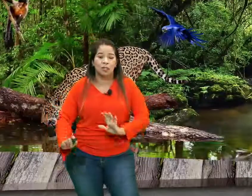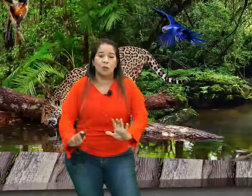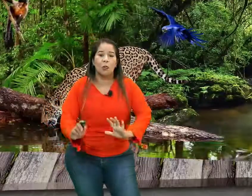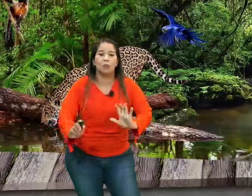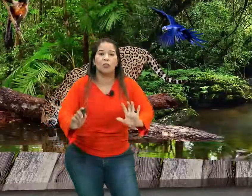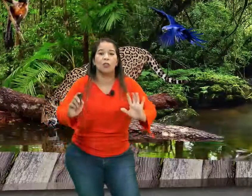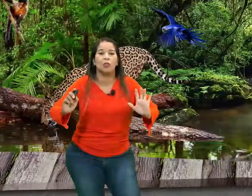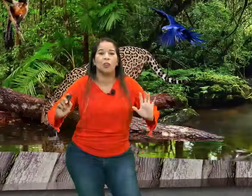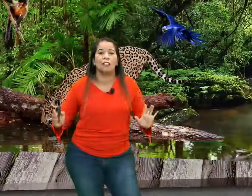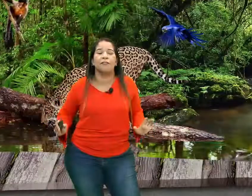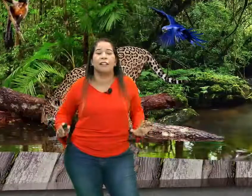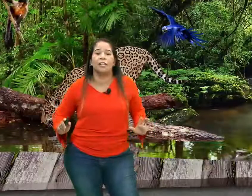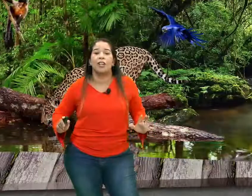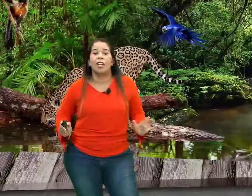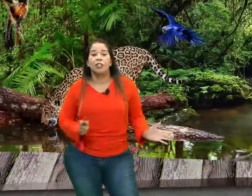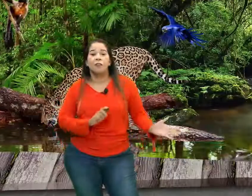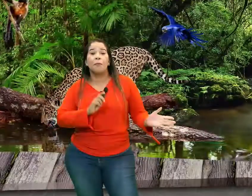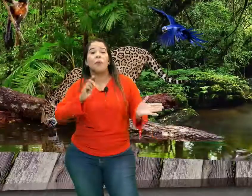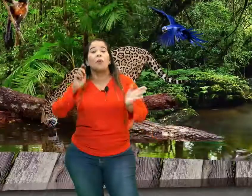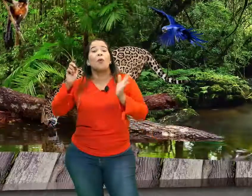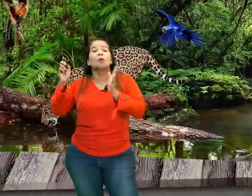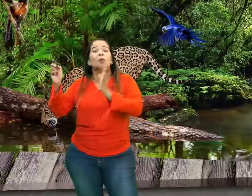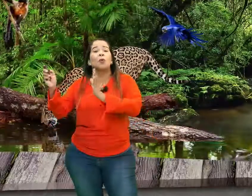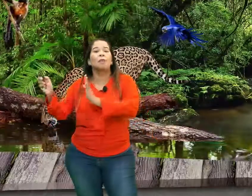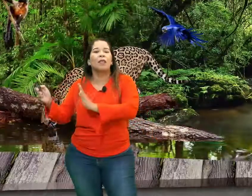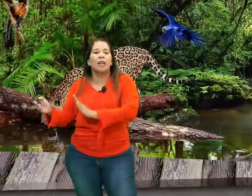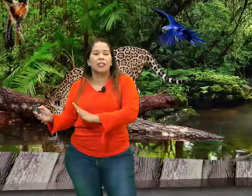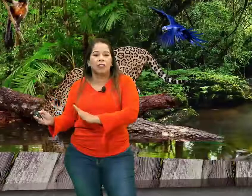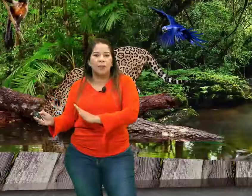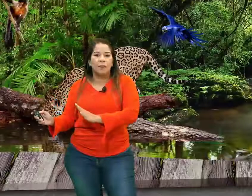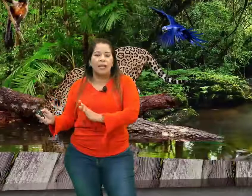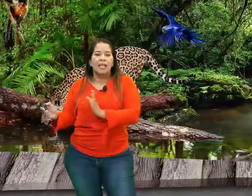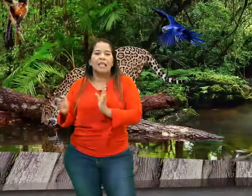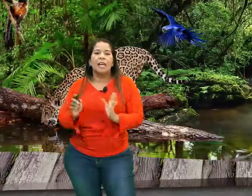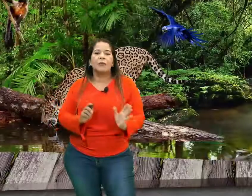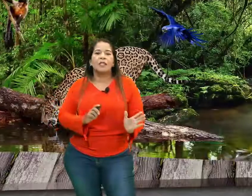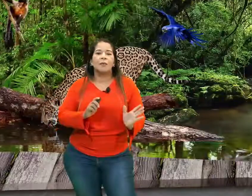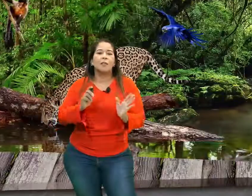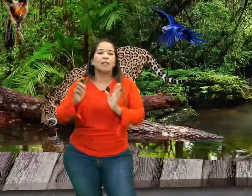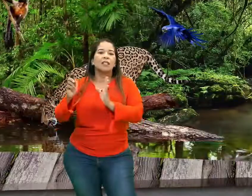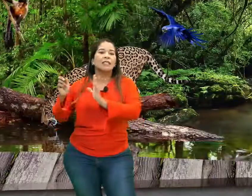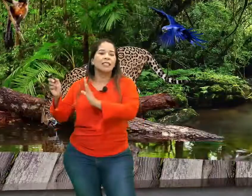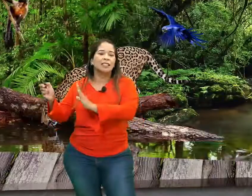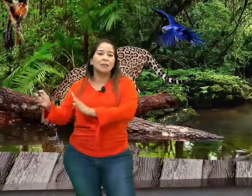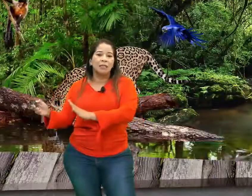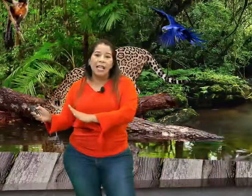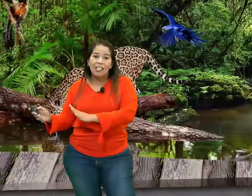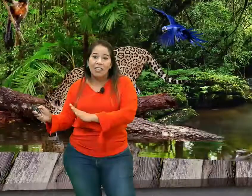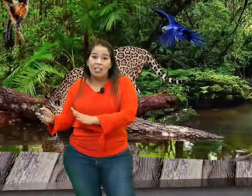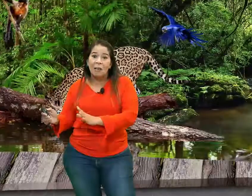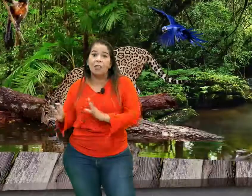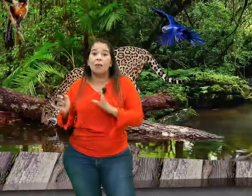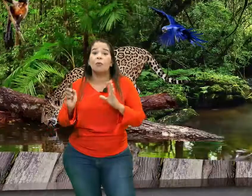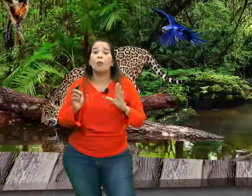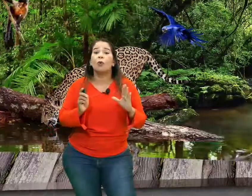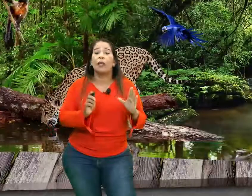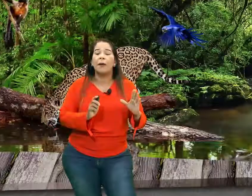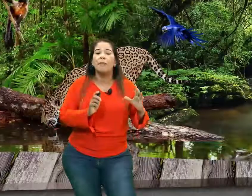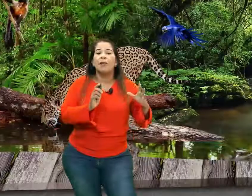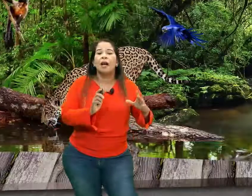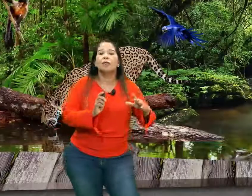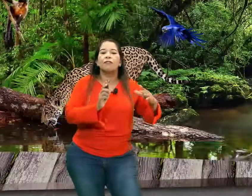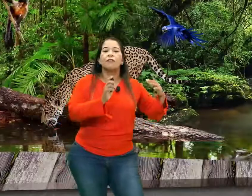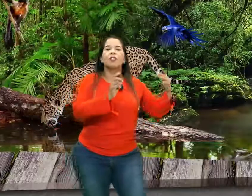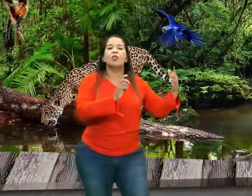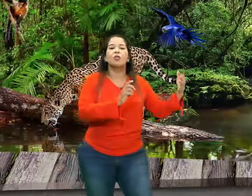as patinhas, já começou a se deslocar diferente, já foi para um outro ambiente, e aí com essa mudança de ambiente, ele também já mudou o